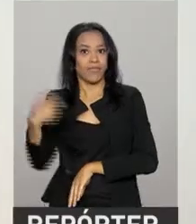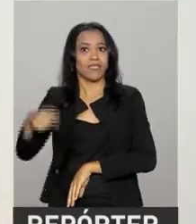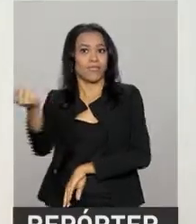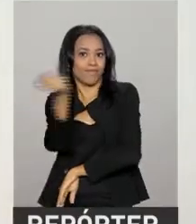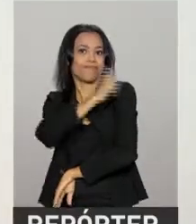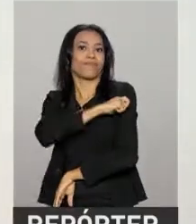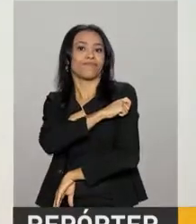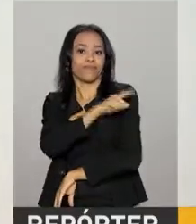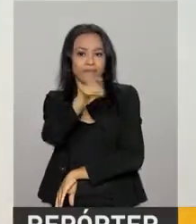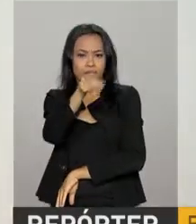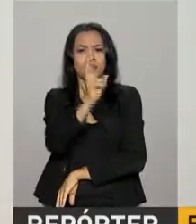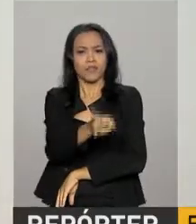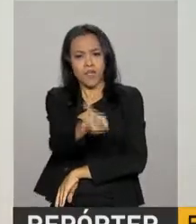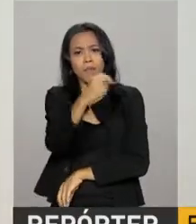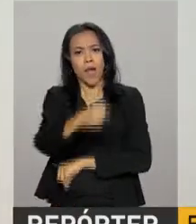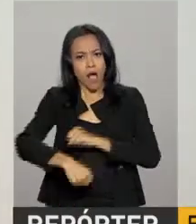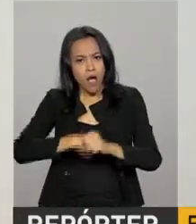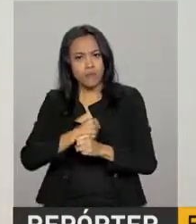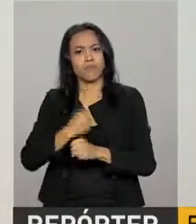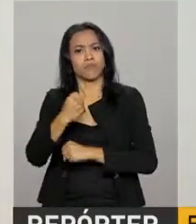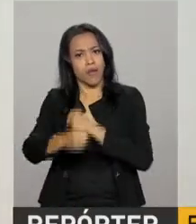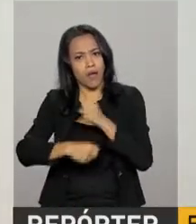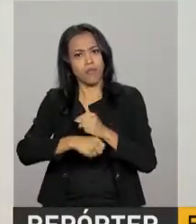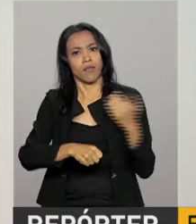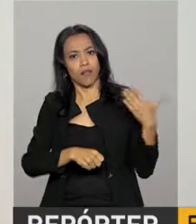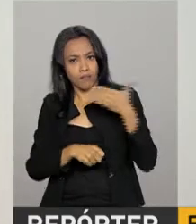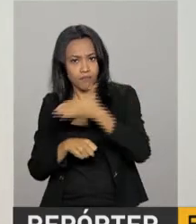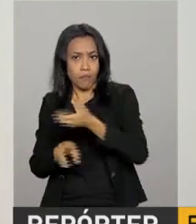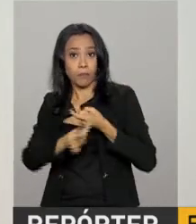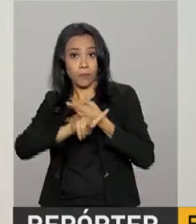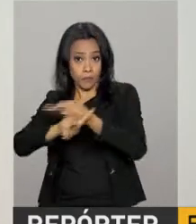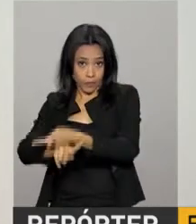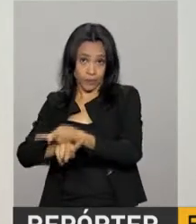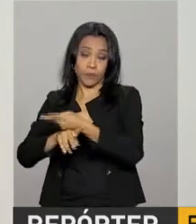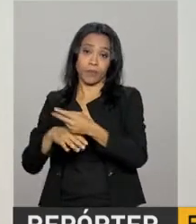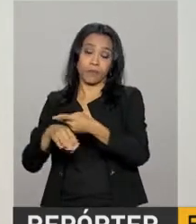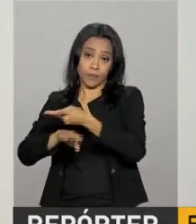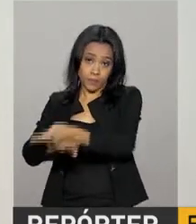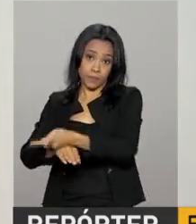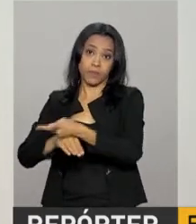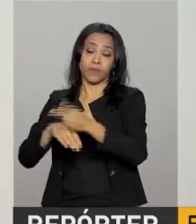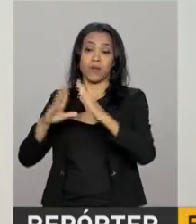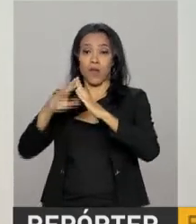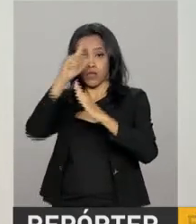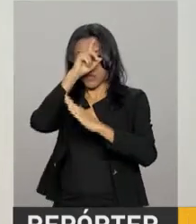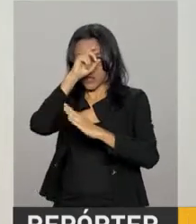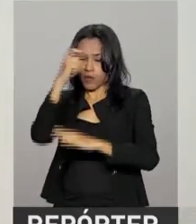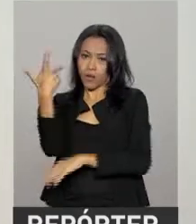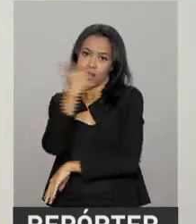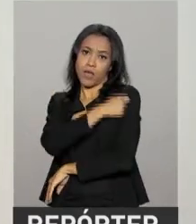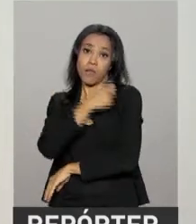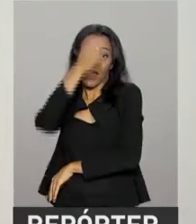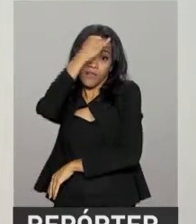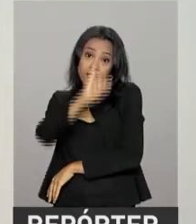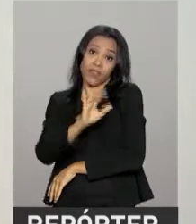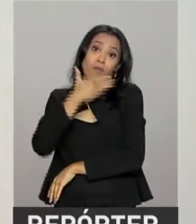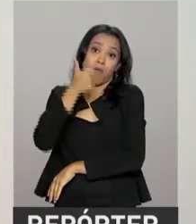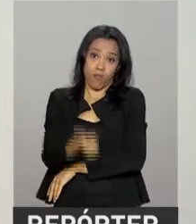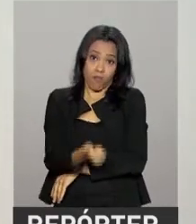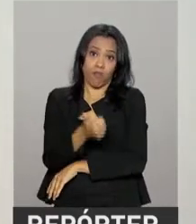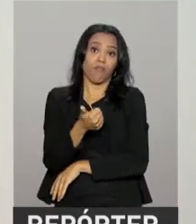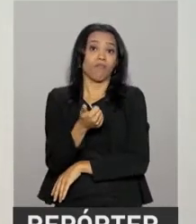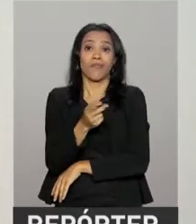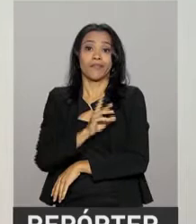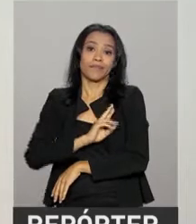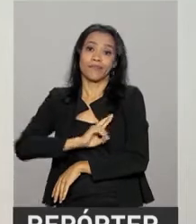venho todos os anos me a assinar porque eu acho que é a prevenção é a melhor coisa que a gente pode fazer é não